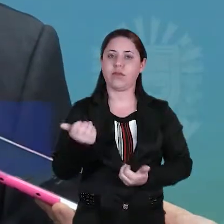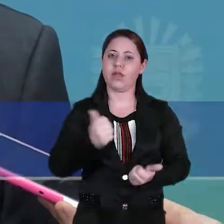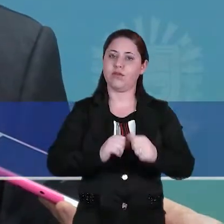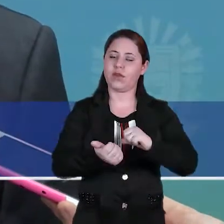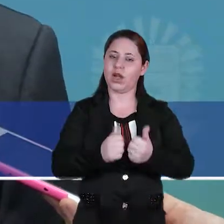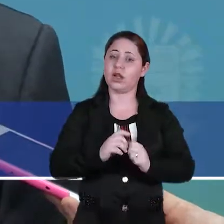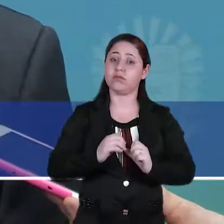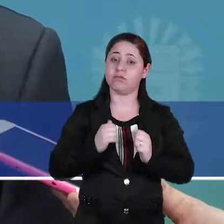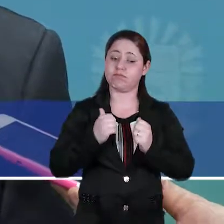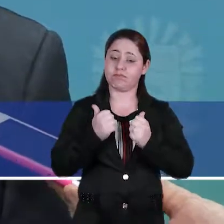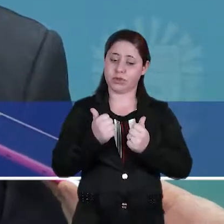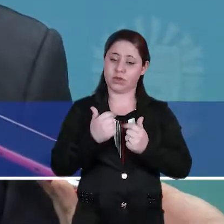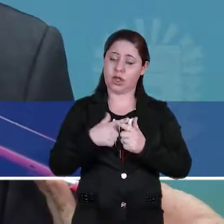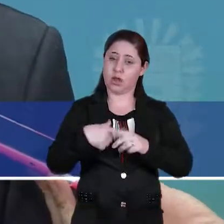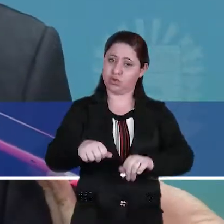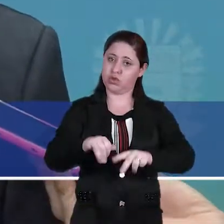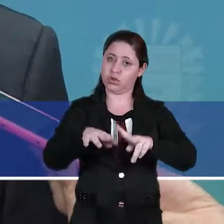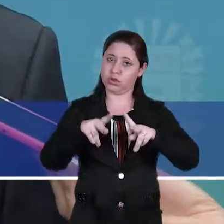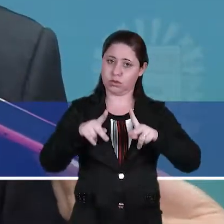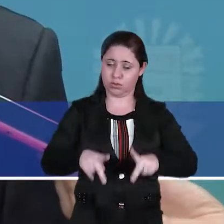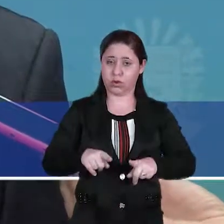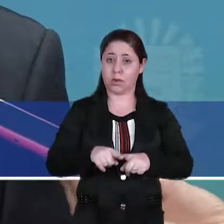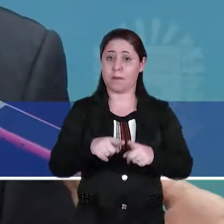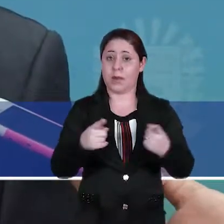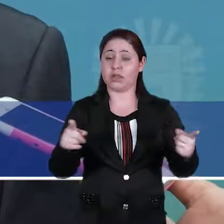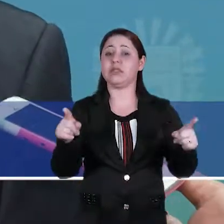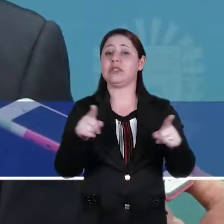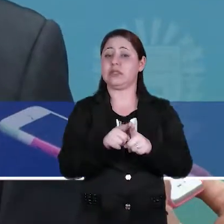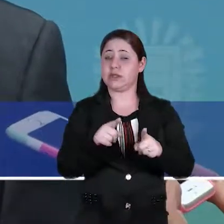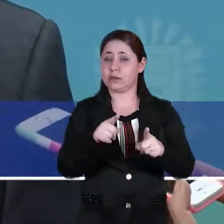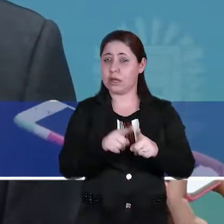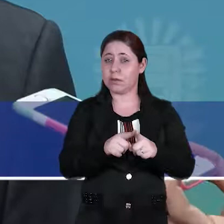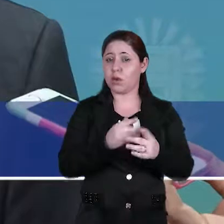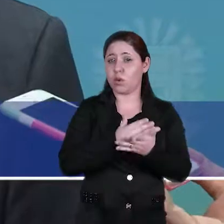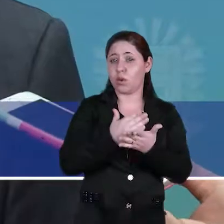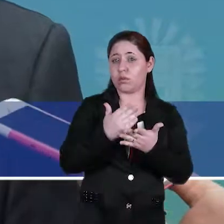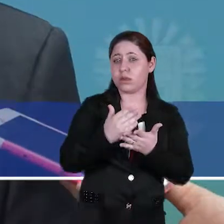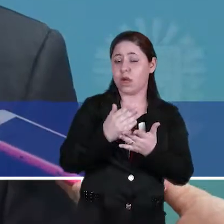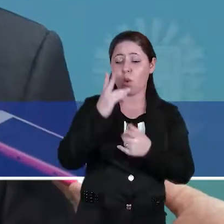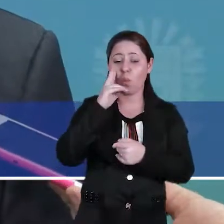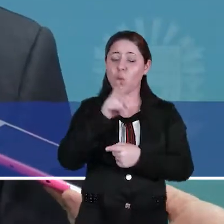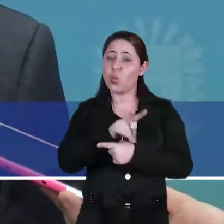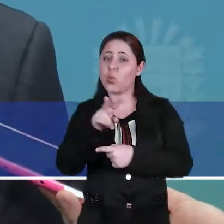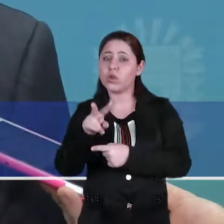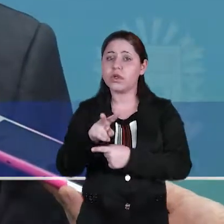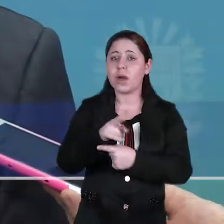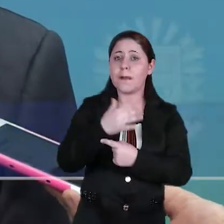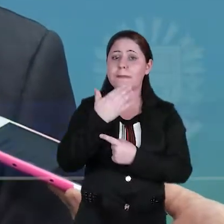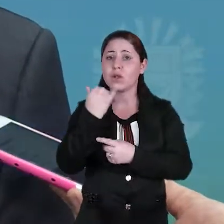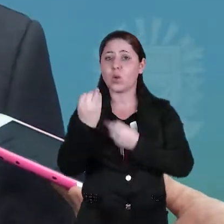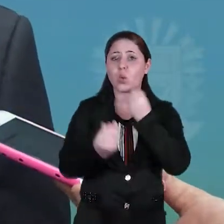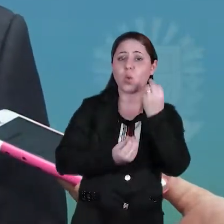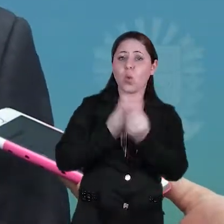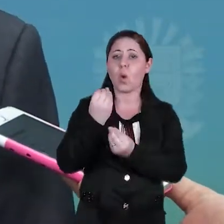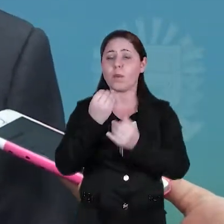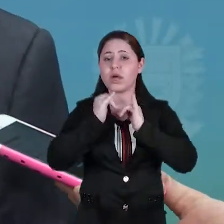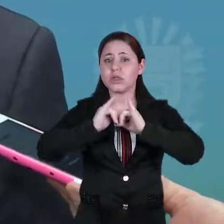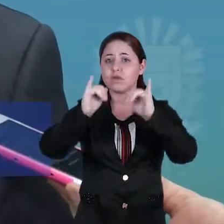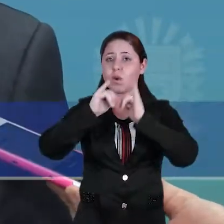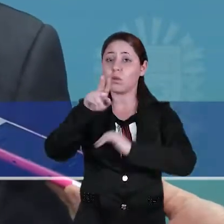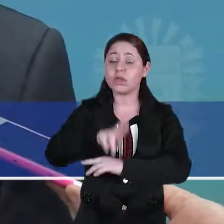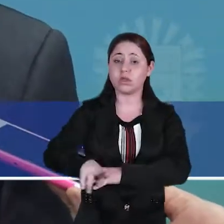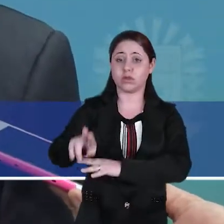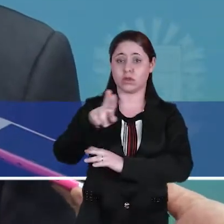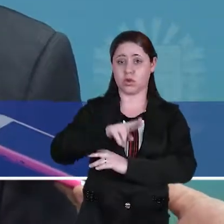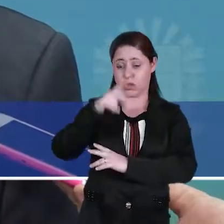gente avalia com bastante positividade essa audiência pública, mas também vamos começar a cuidar melhor de como esses